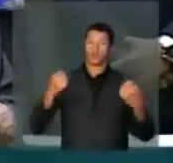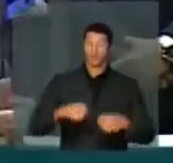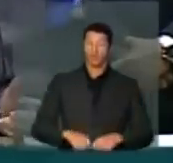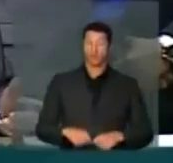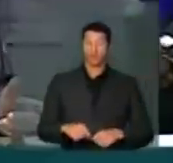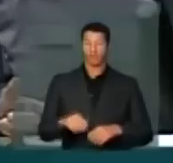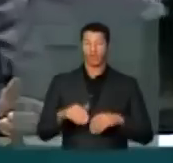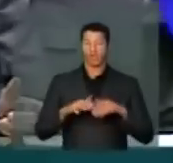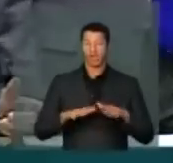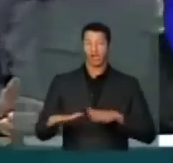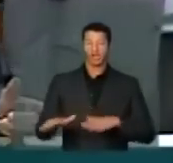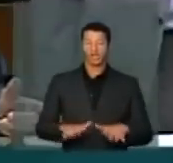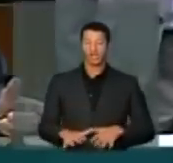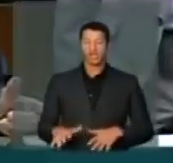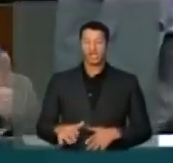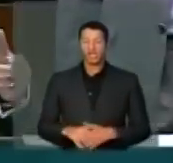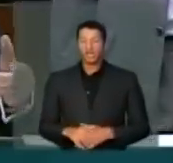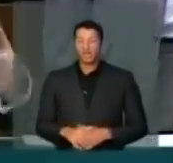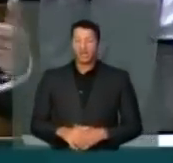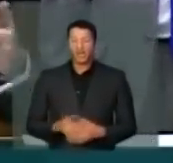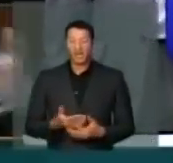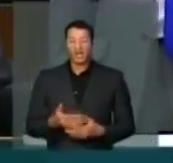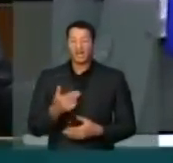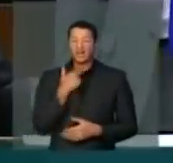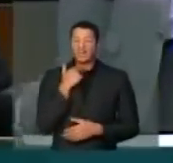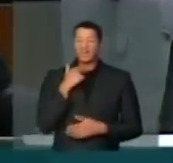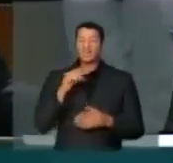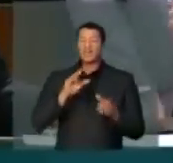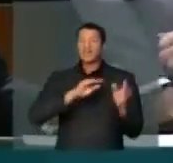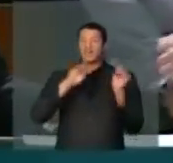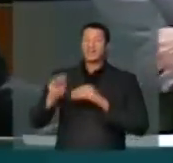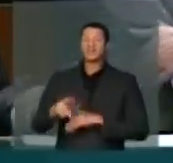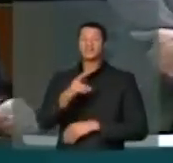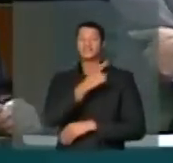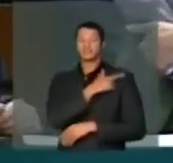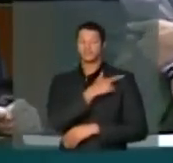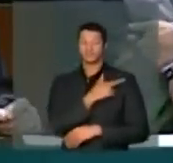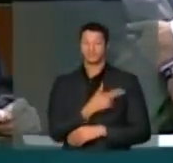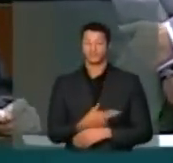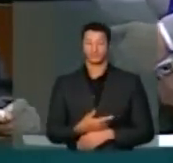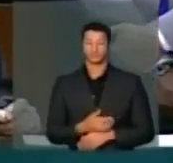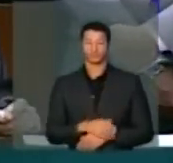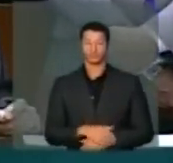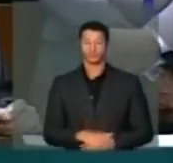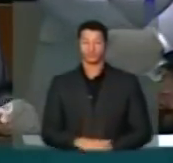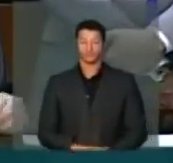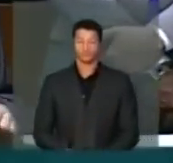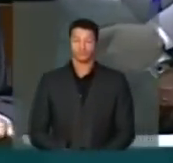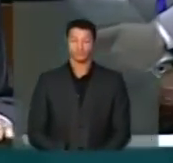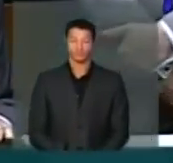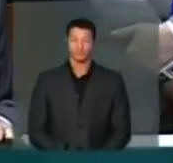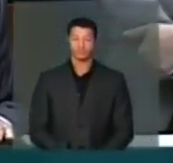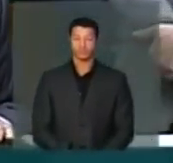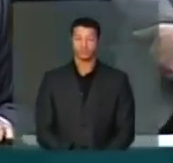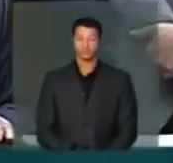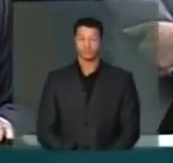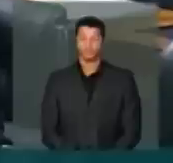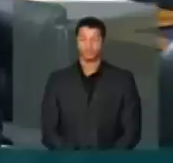capacidade de mobilização. Nós não podemos transferir a responsabilidade. Pois é, presidente, eu compreendo